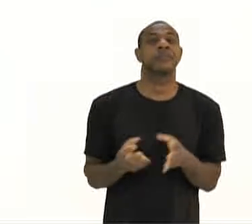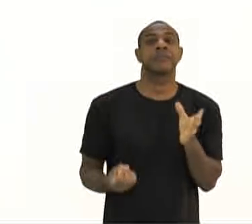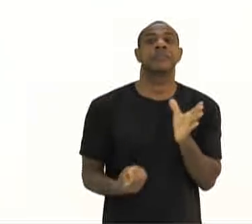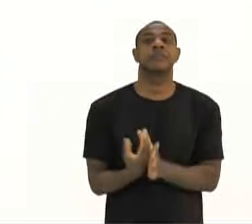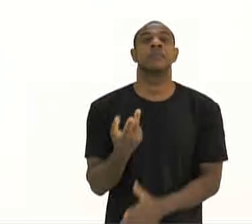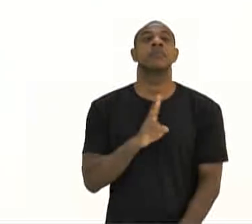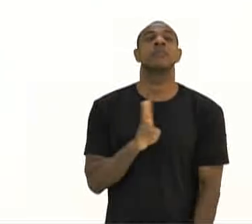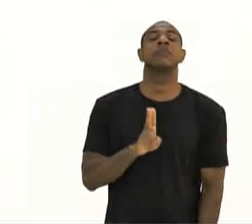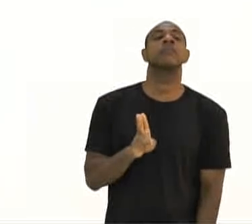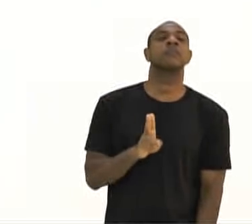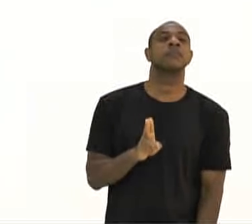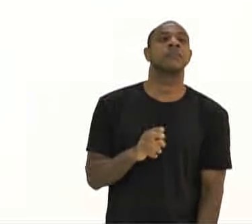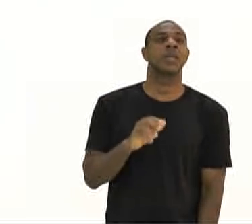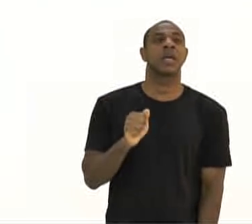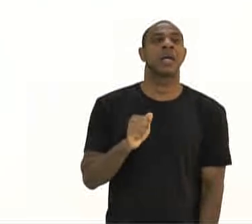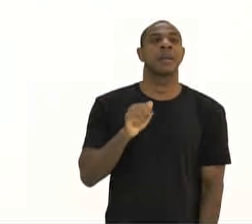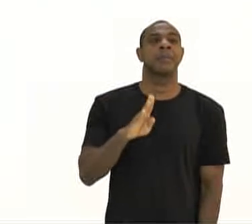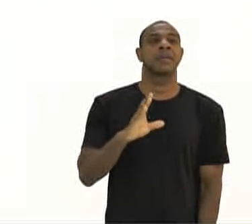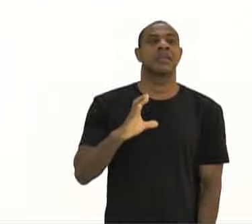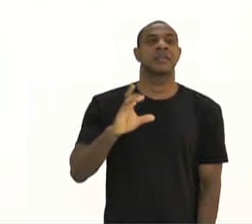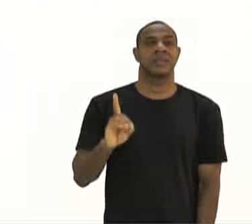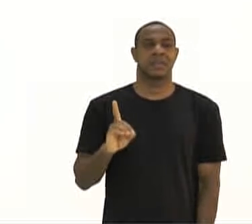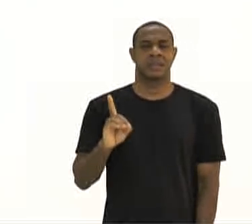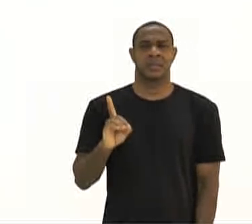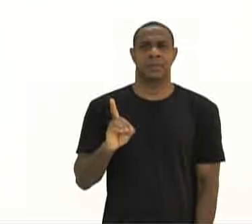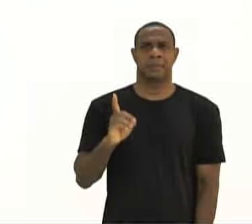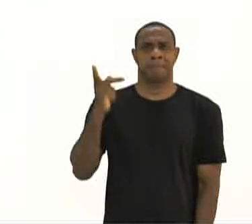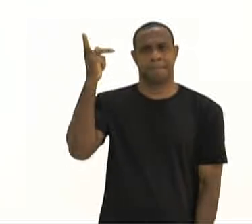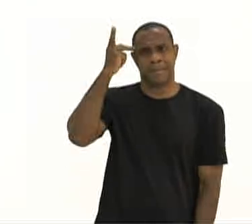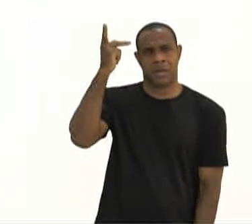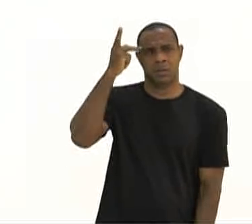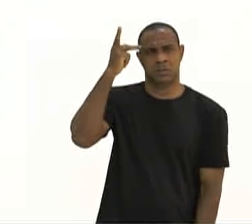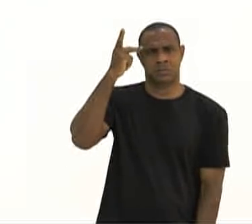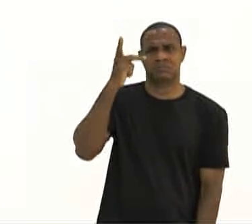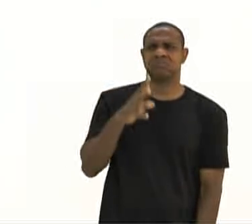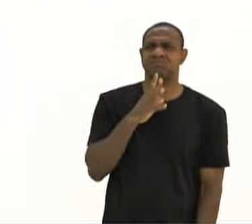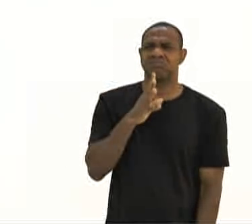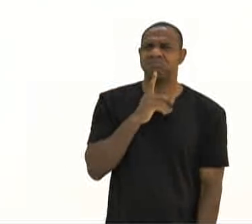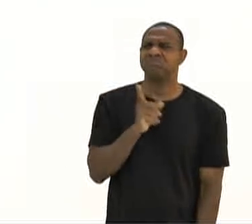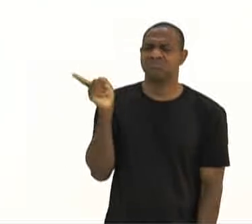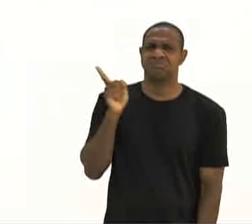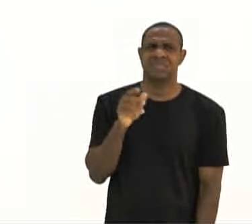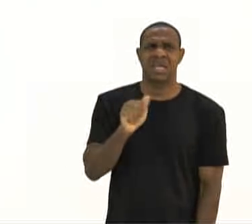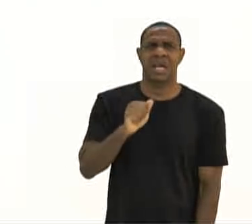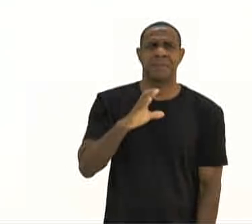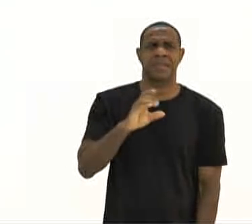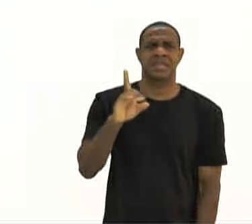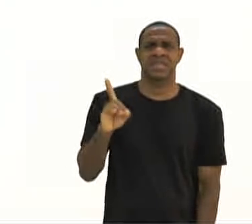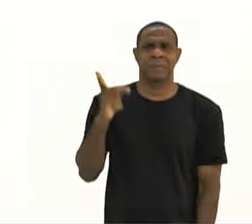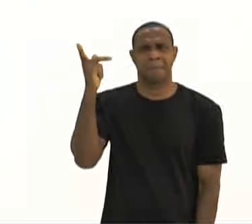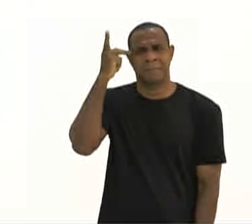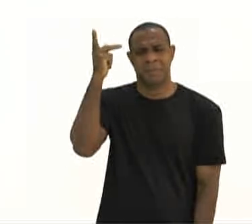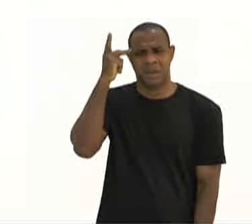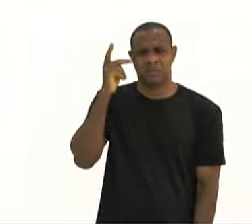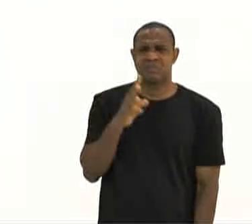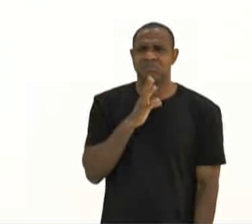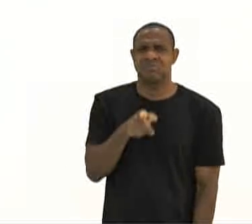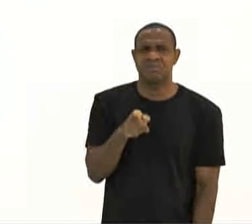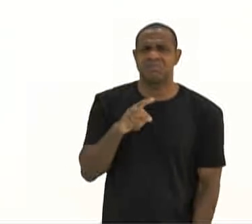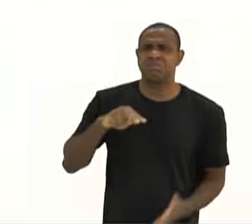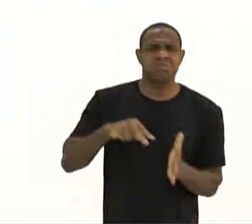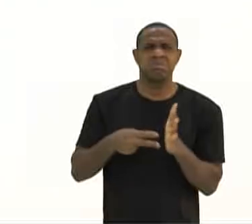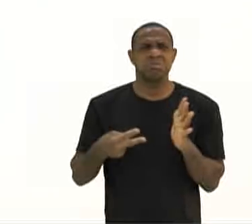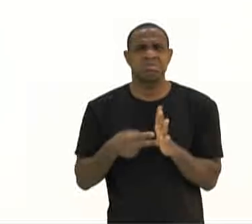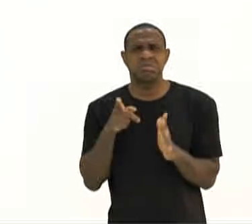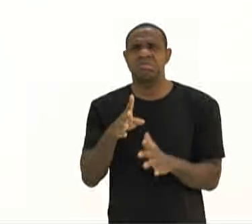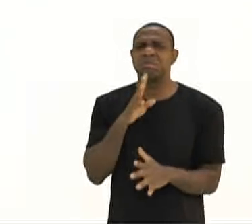o chamado ABCD paulista. Vocês já ouviram falar nessa sigla? O que é o ABCD paulista? O que quer